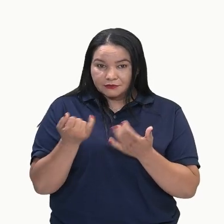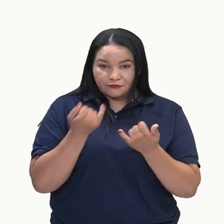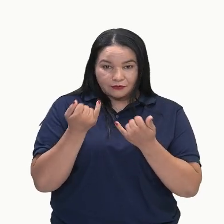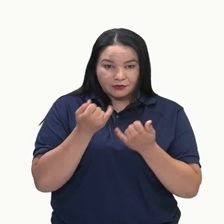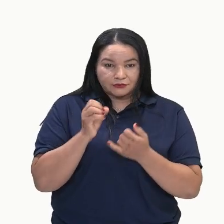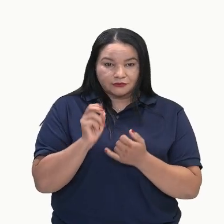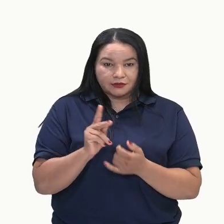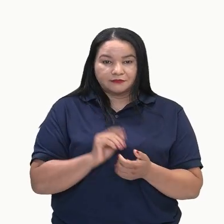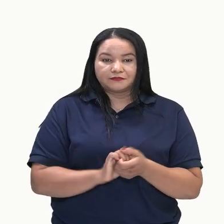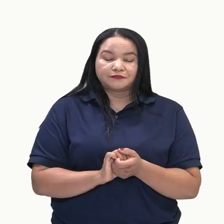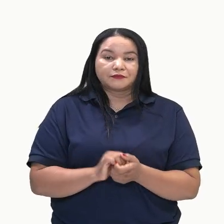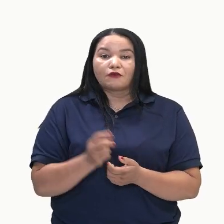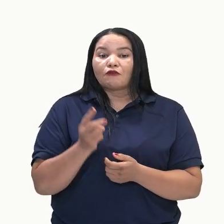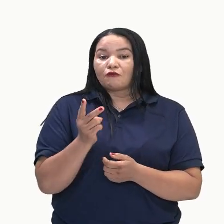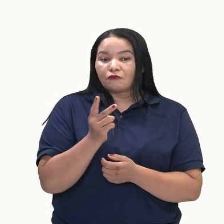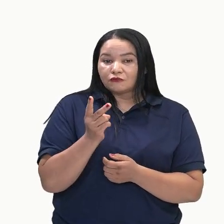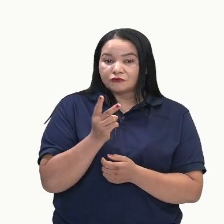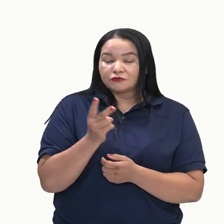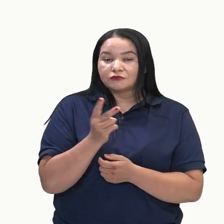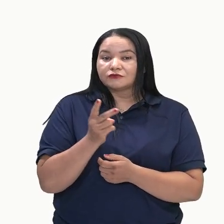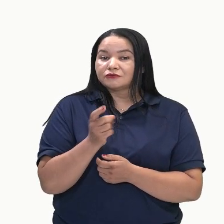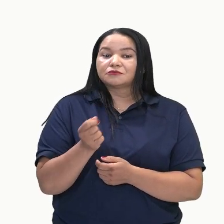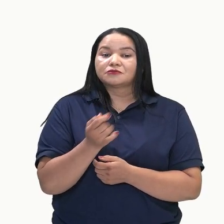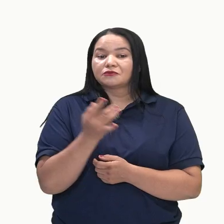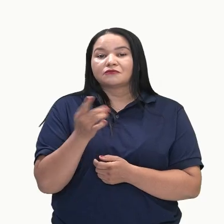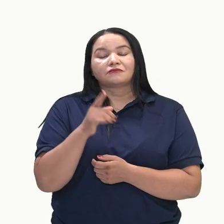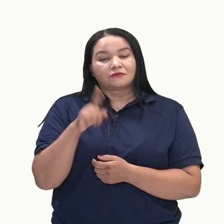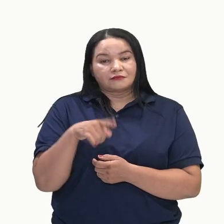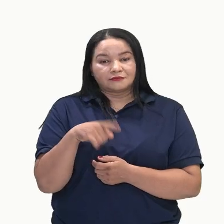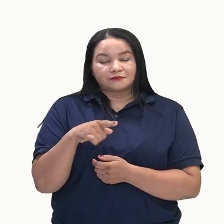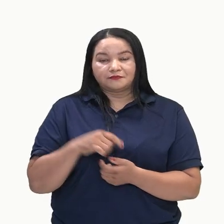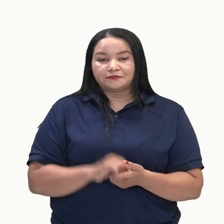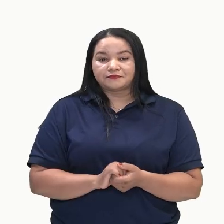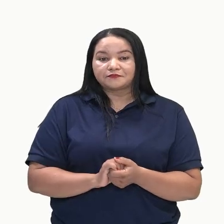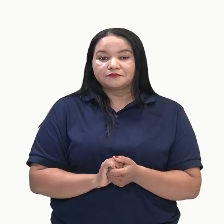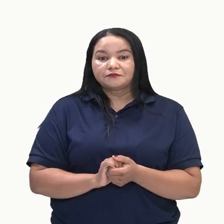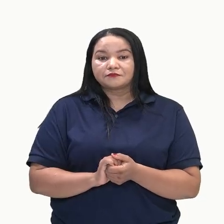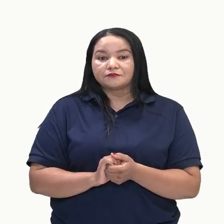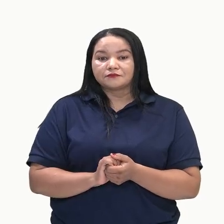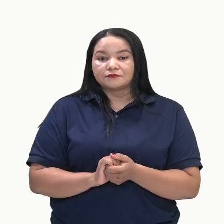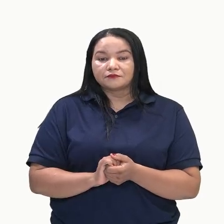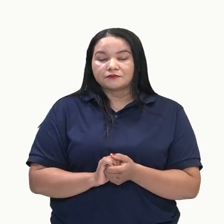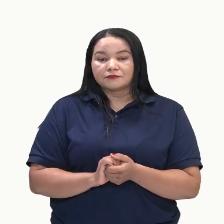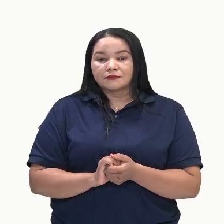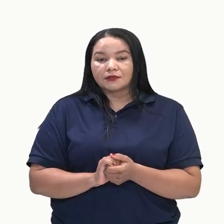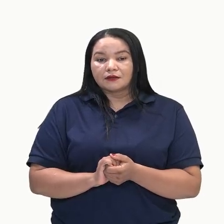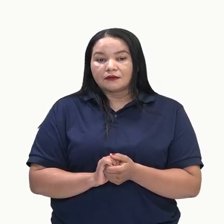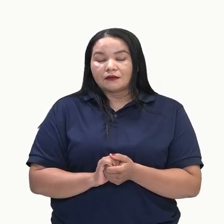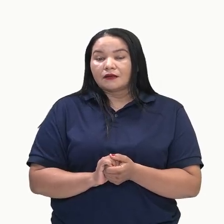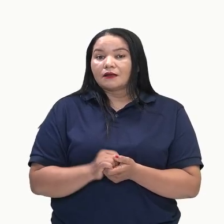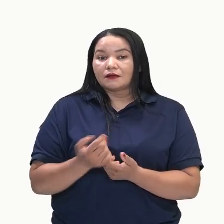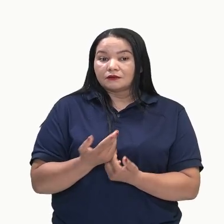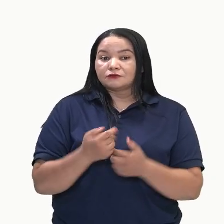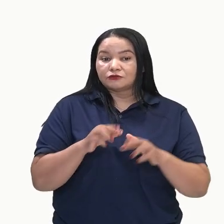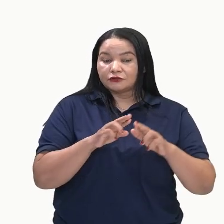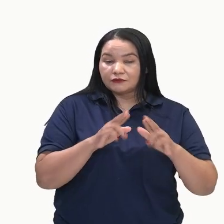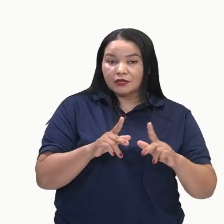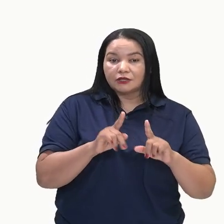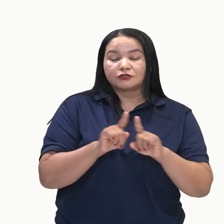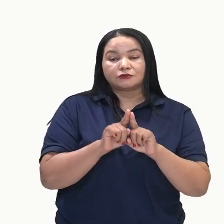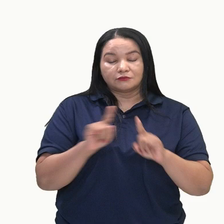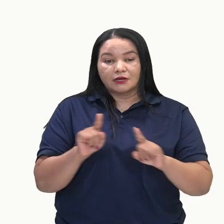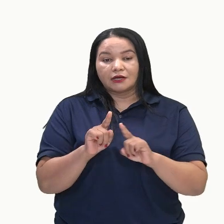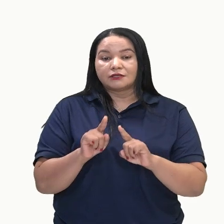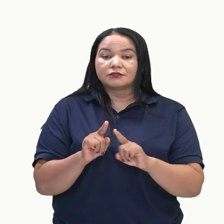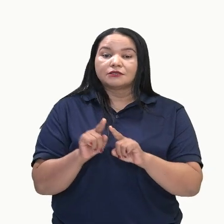que ambos medem a mesma quantidade de espaço? Mas são unidades de medidas diferentes. Mas eles são